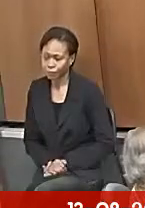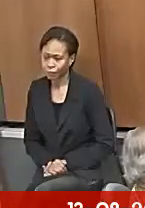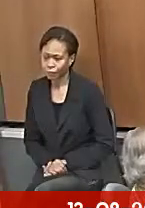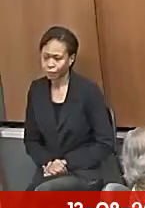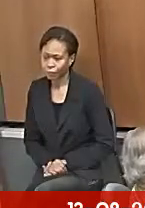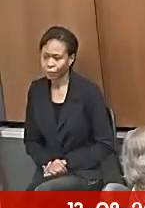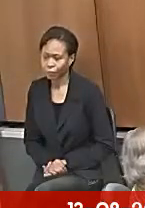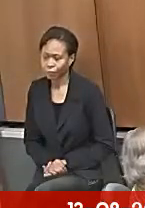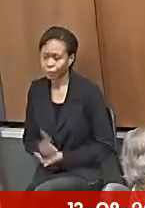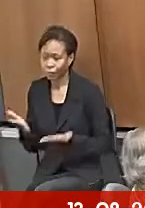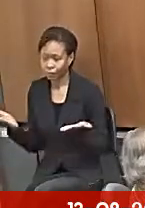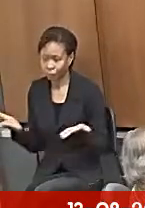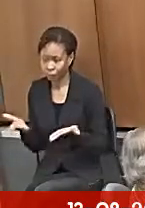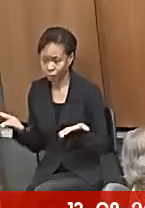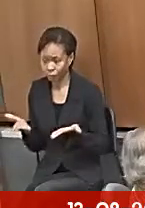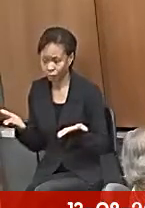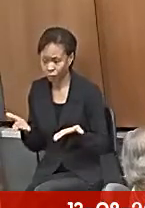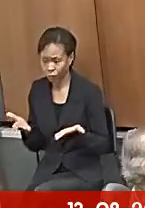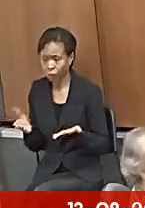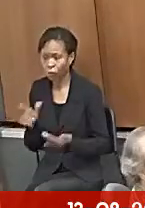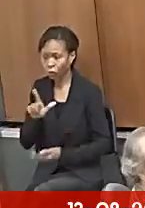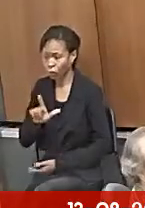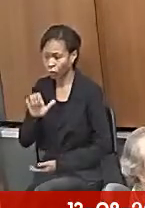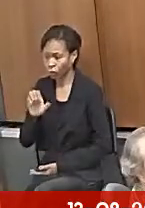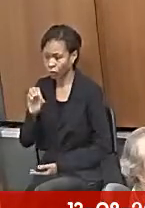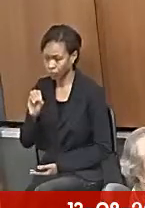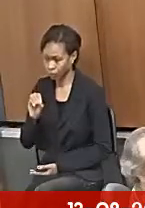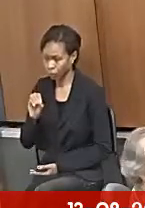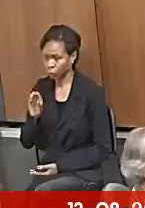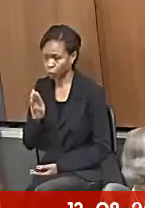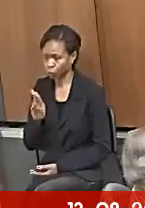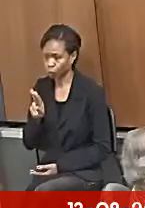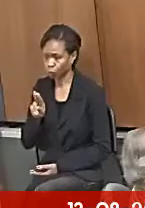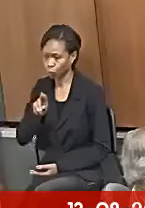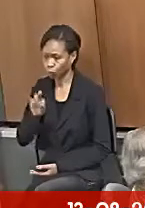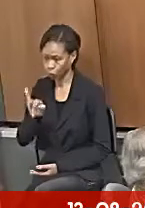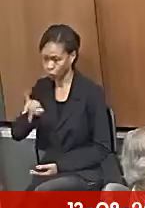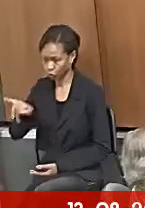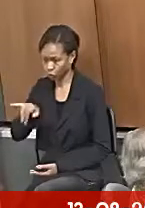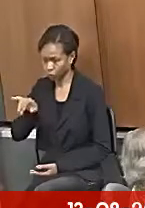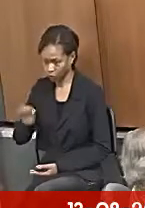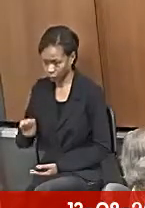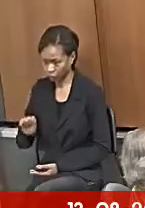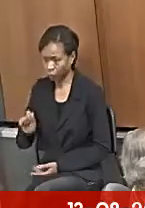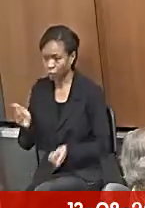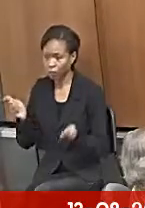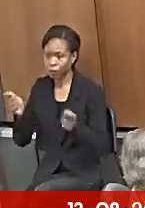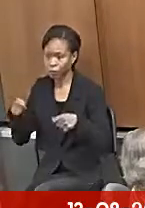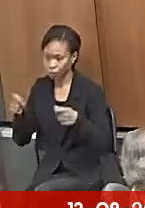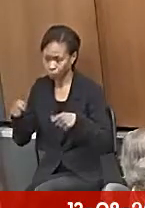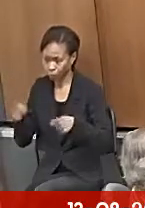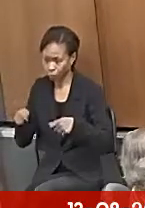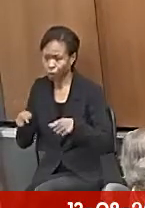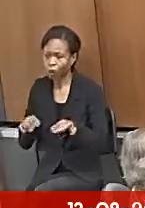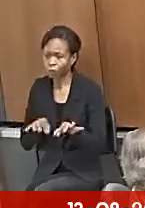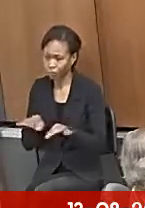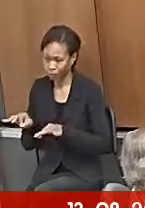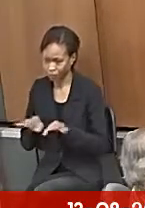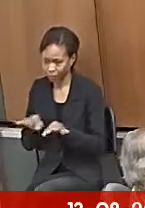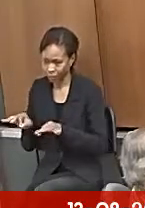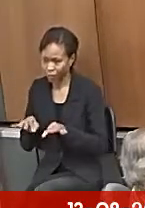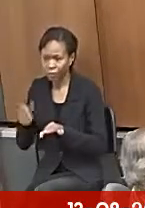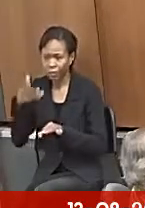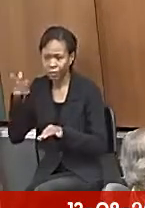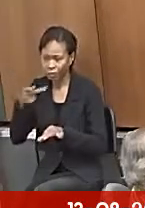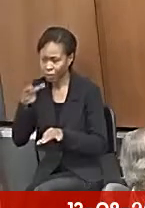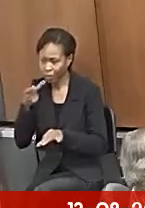passará então a palavra para o nosso léo botija para que ele possa em nome de todos os atletas é fazer uso da palavra antes da